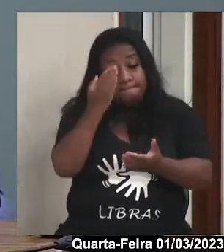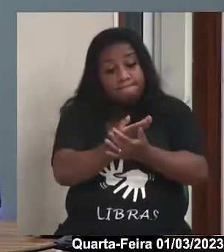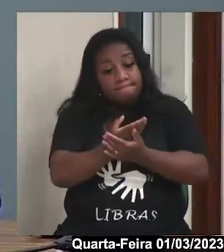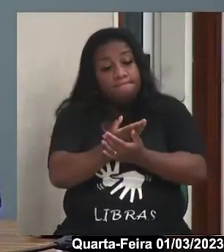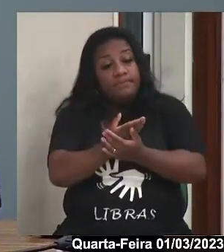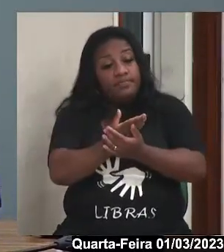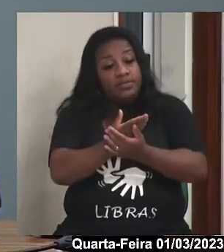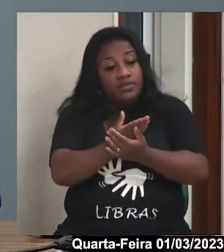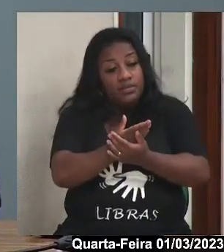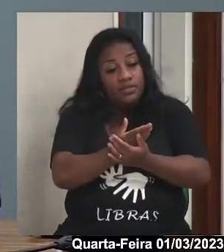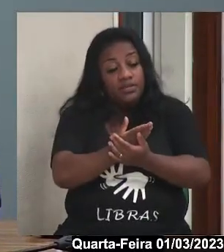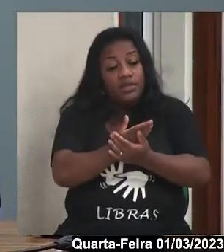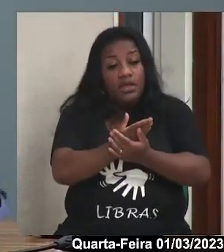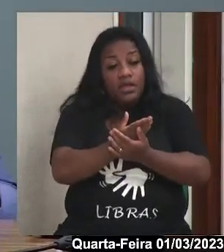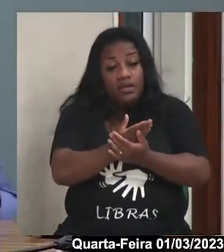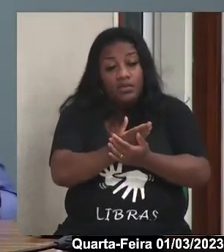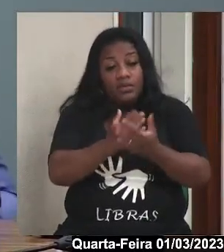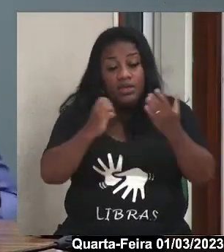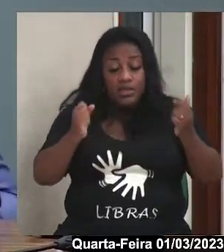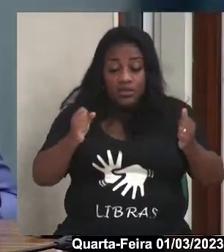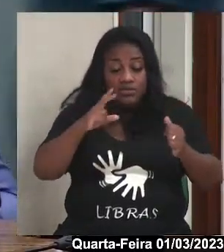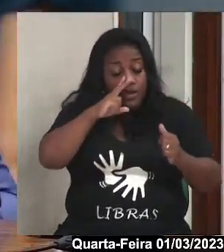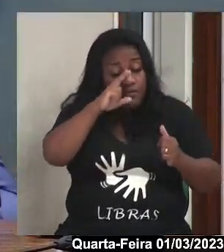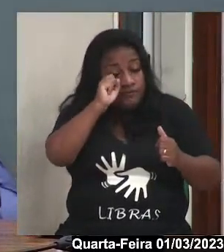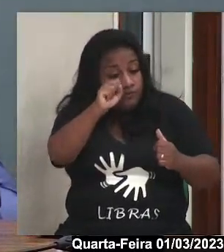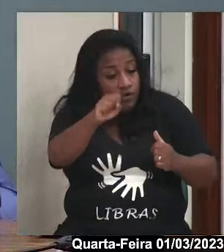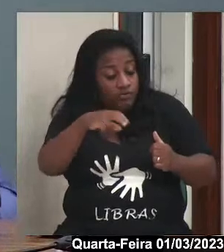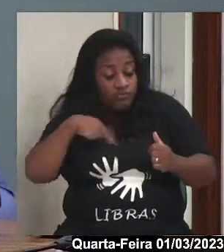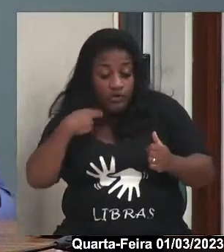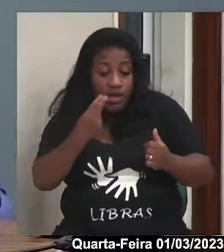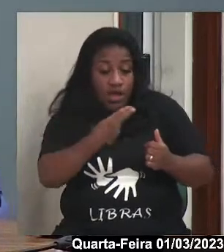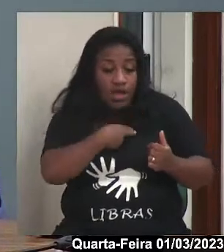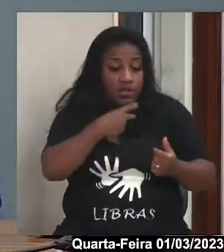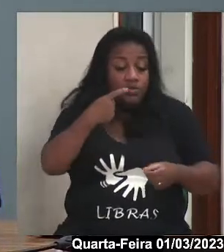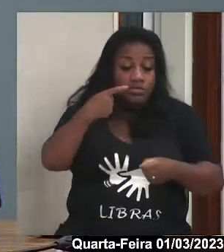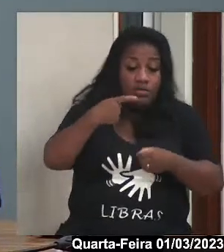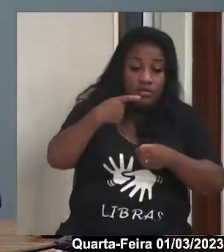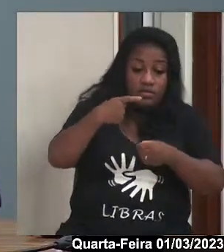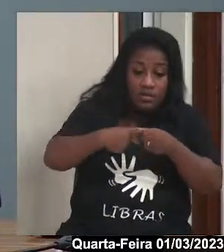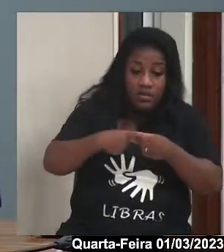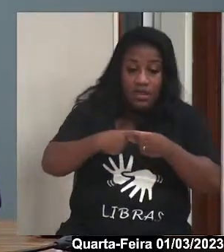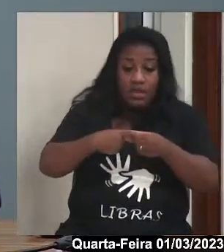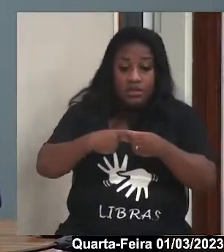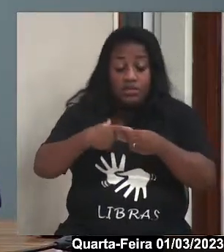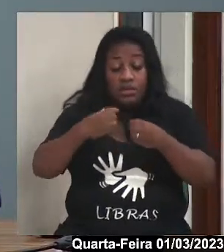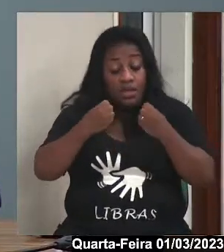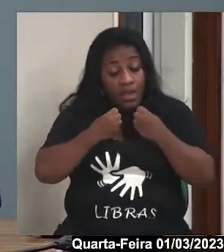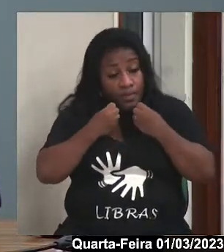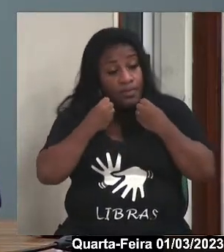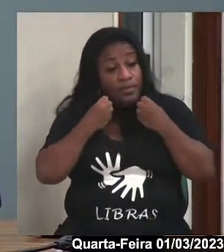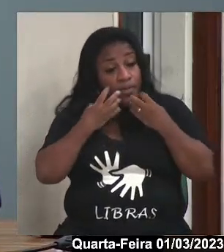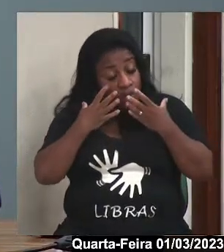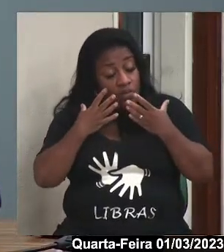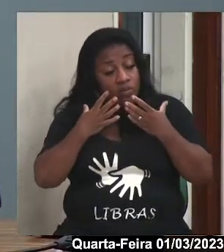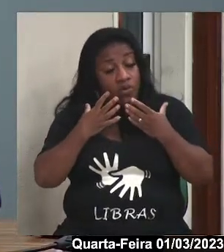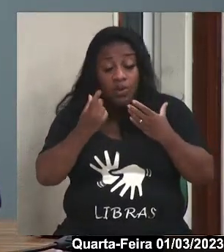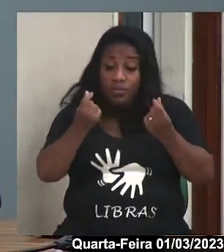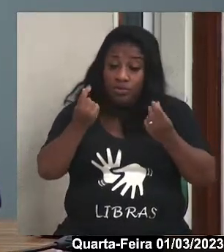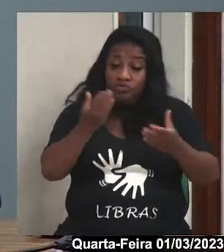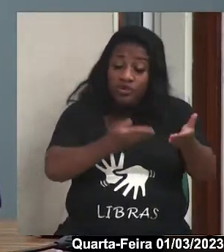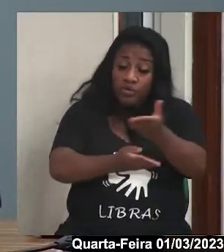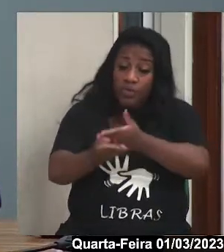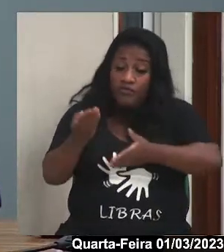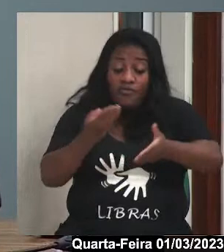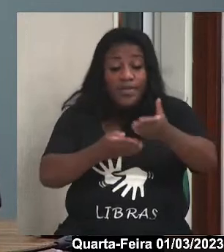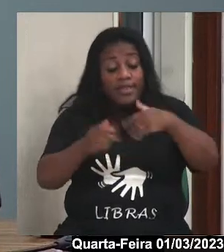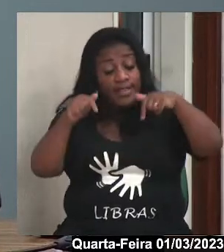que potencializar a nossa cidade com opções turísticas movimenta a nossa economia, vereador Lúcio Costa.